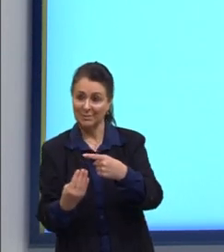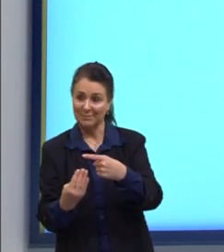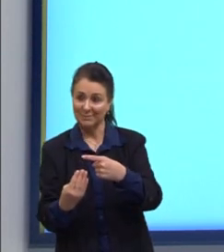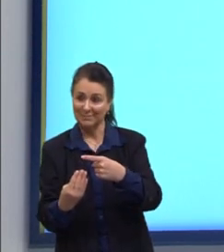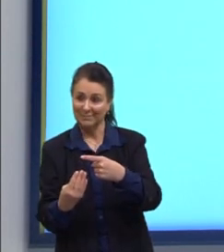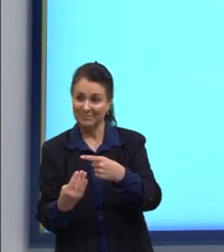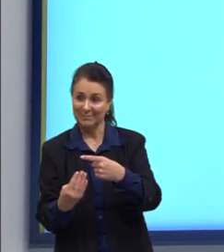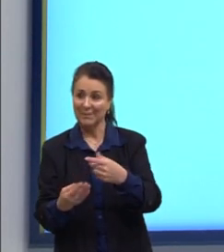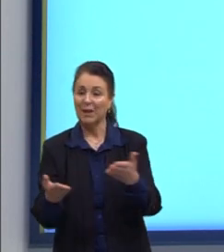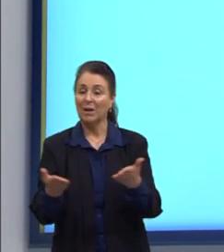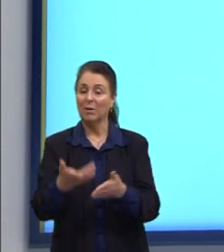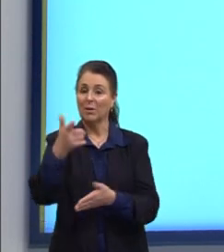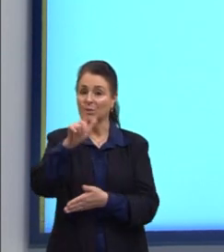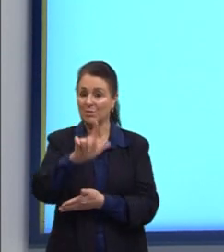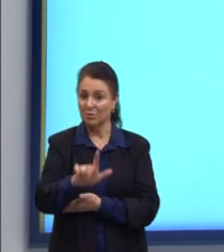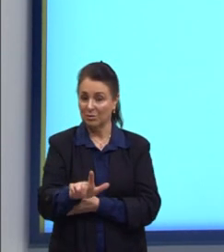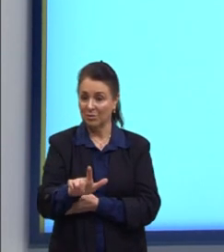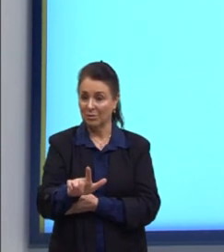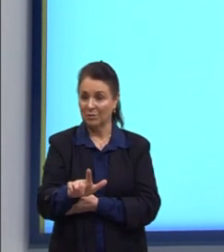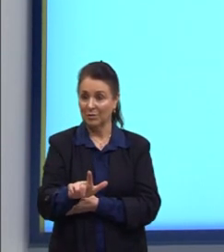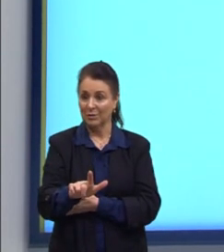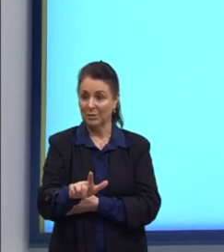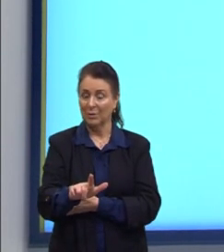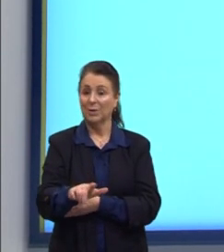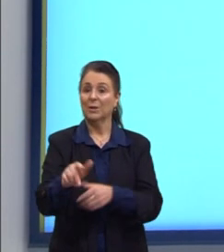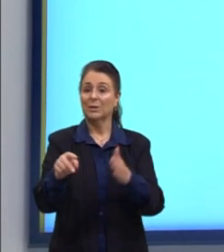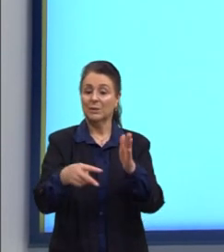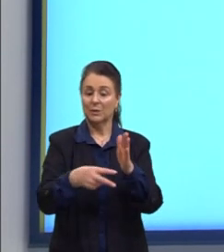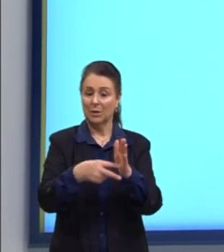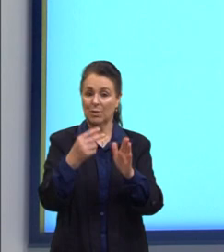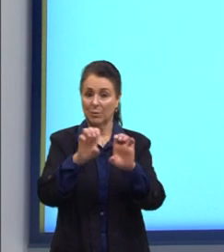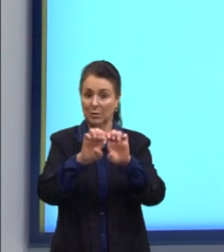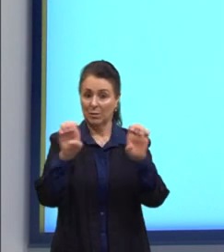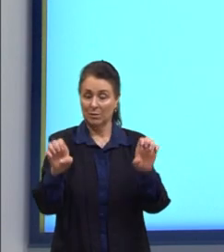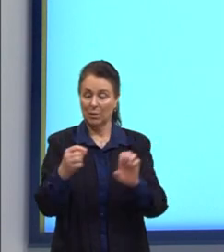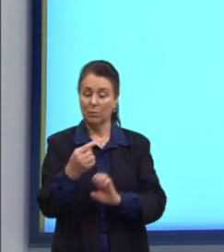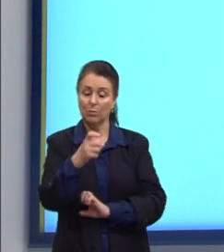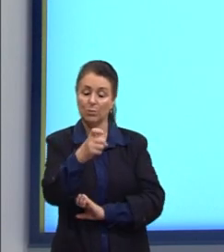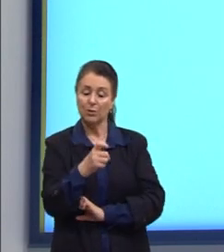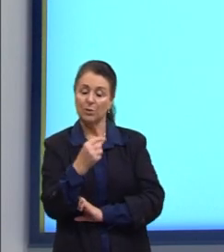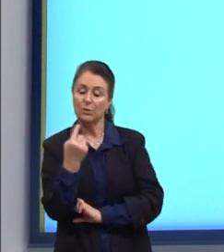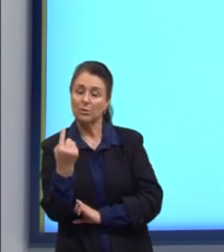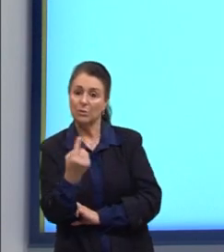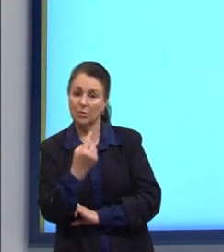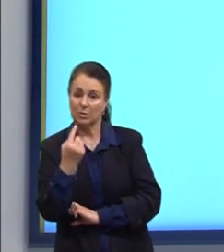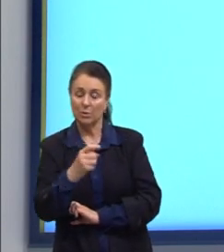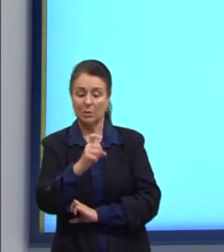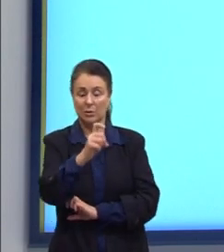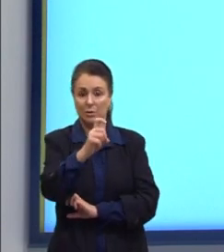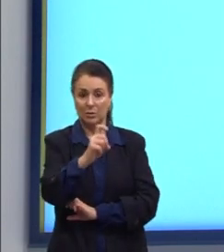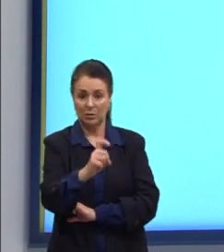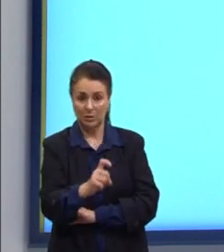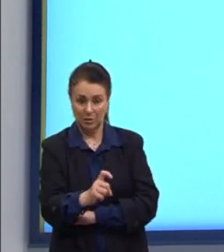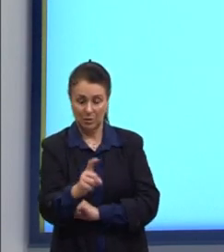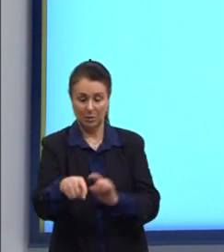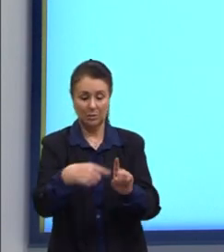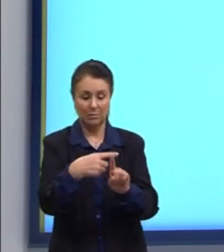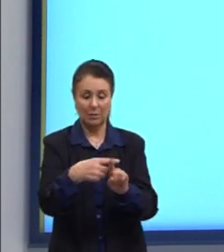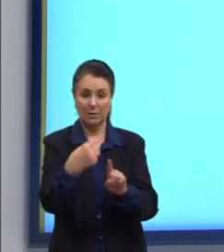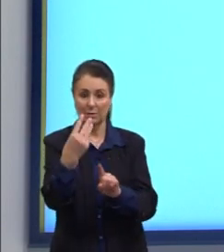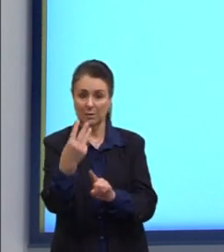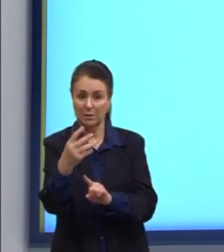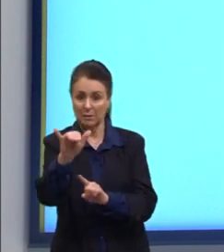agora o mesmo processo nós vamos fazer na segunda equação deixar o x sozinho então era x +